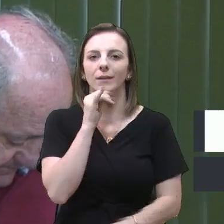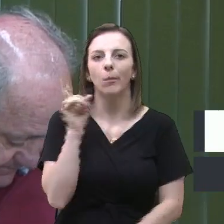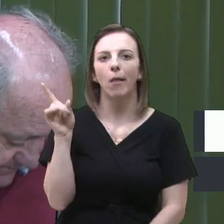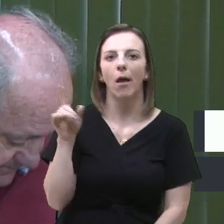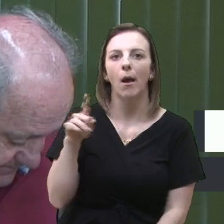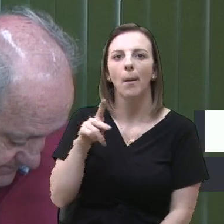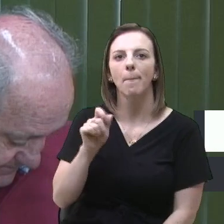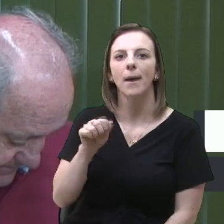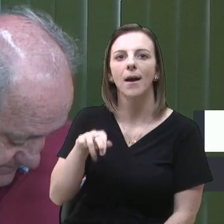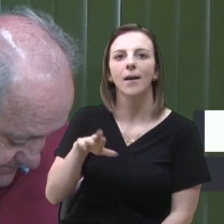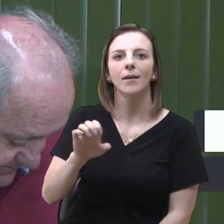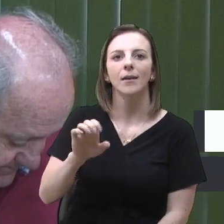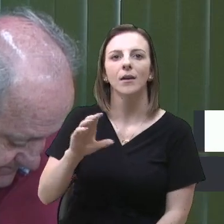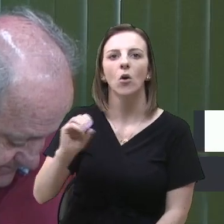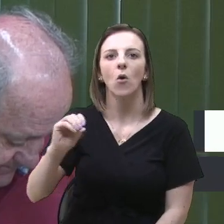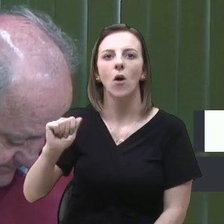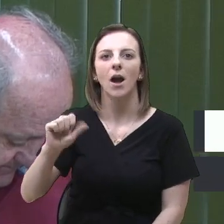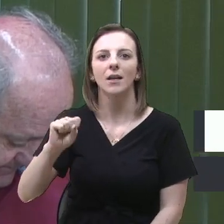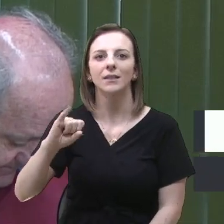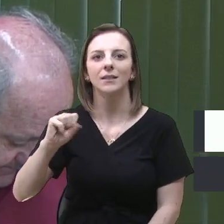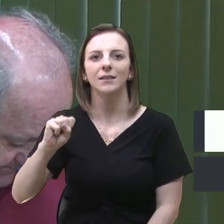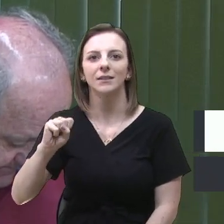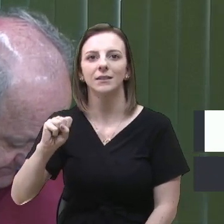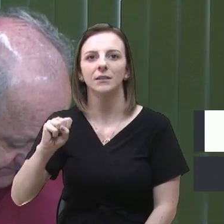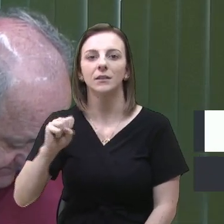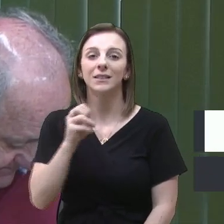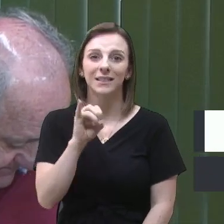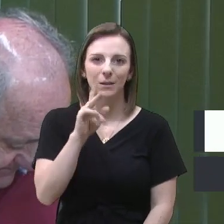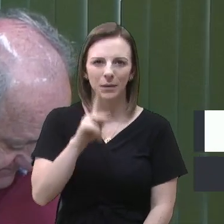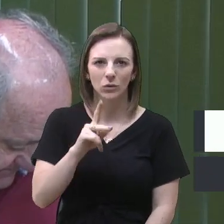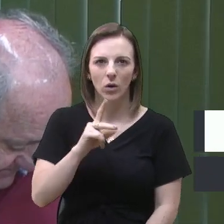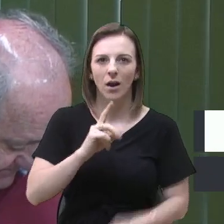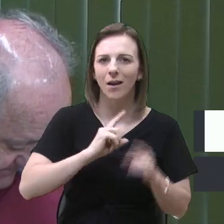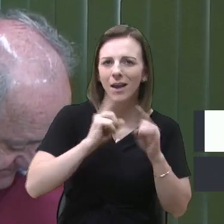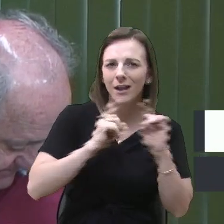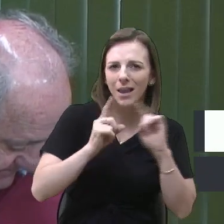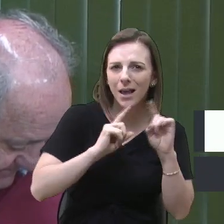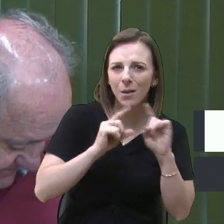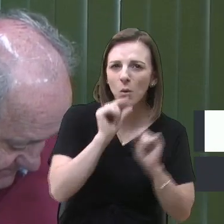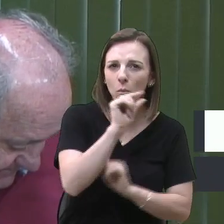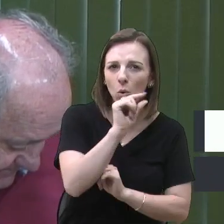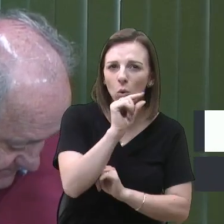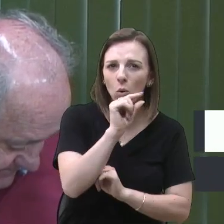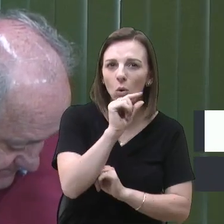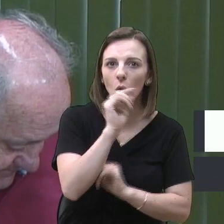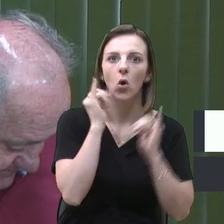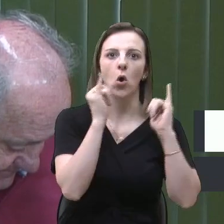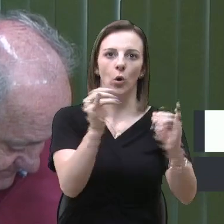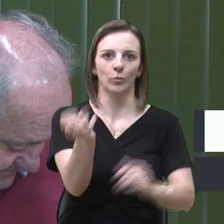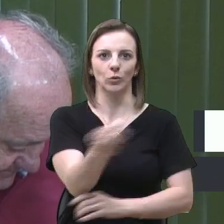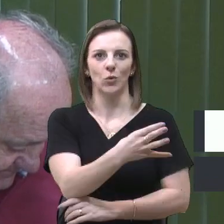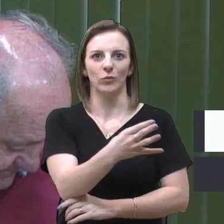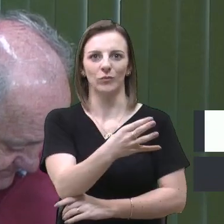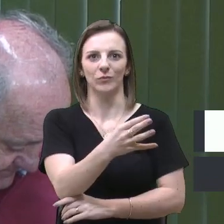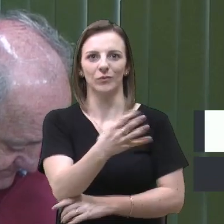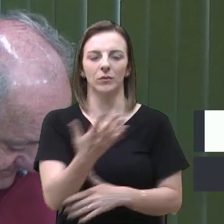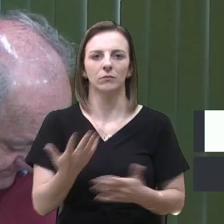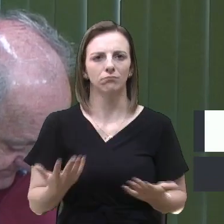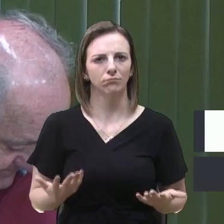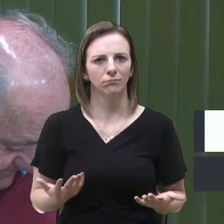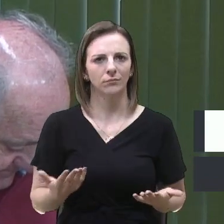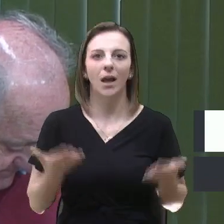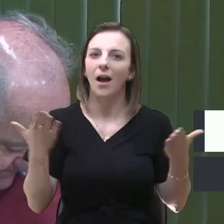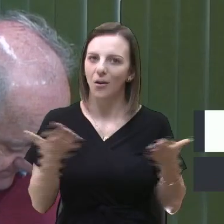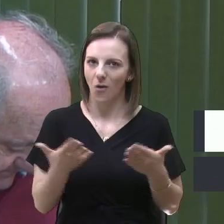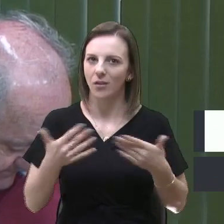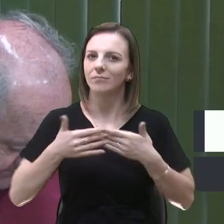novo. Onde as pessoas berram um pouquinho, aparece um ônibus novo. Onde as pessoas berram. Agora, a partir de hoje